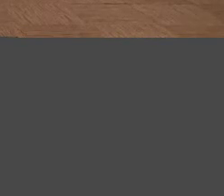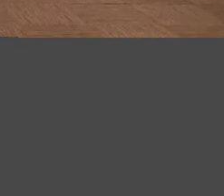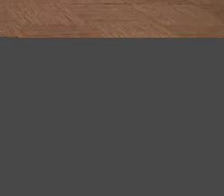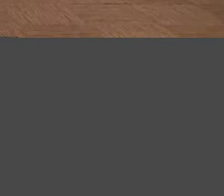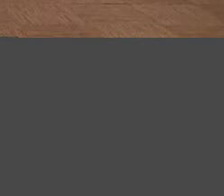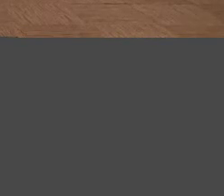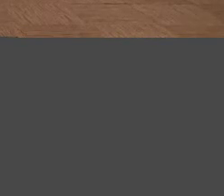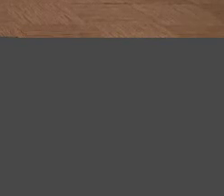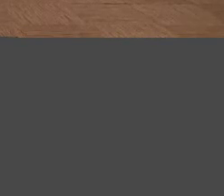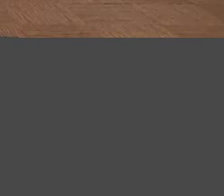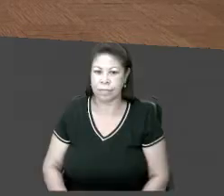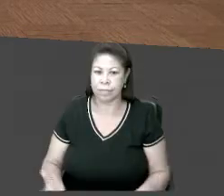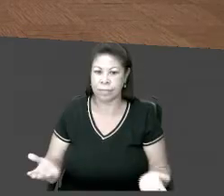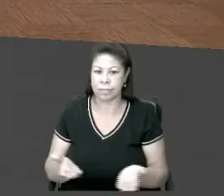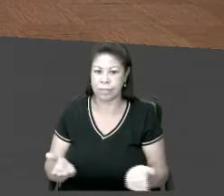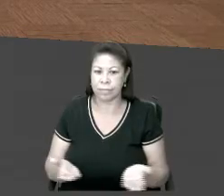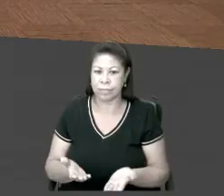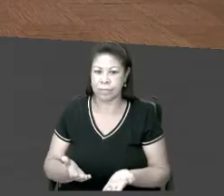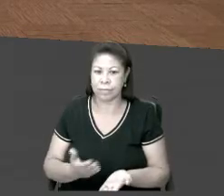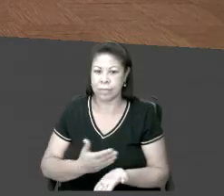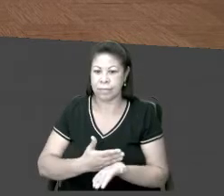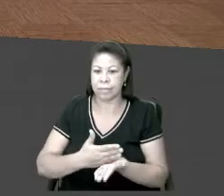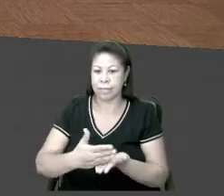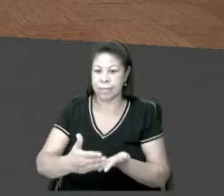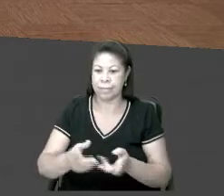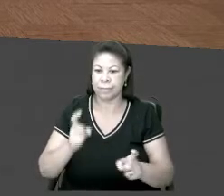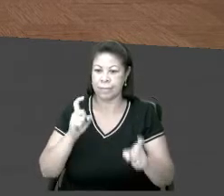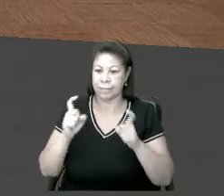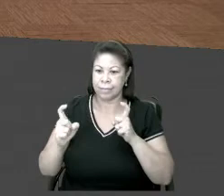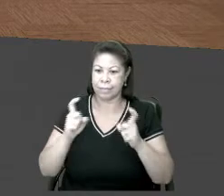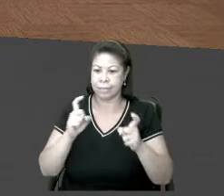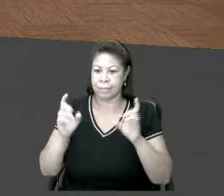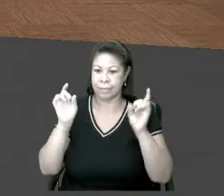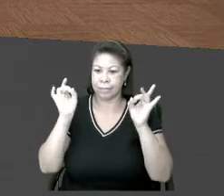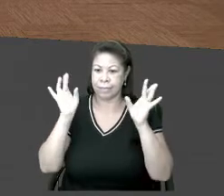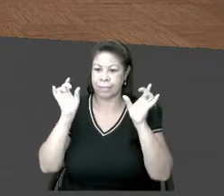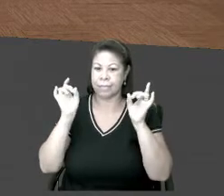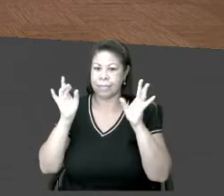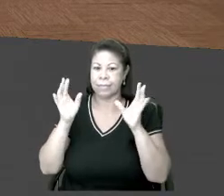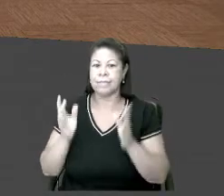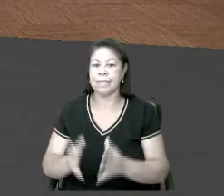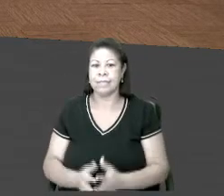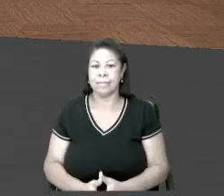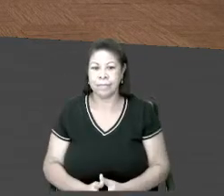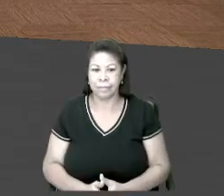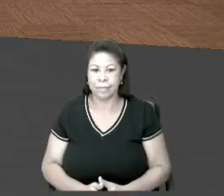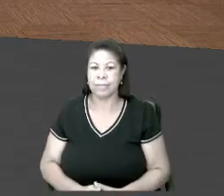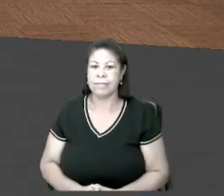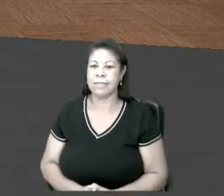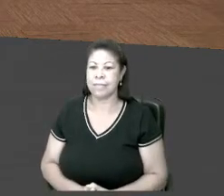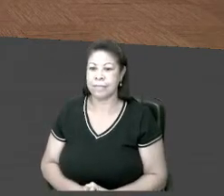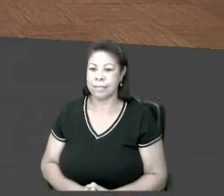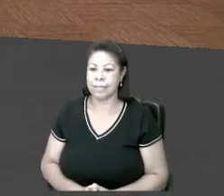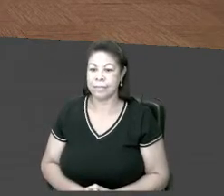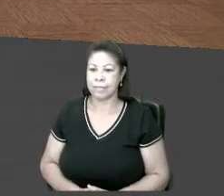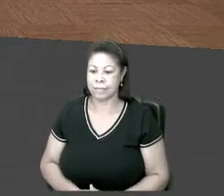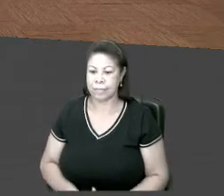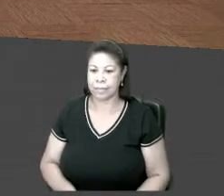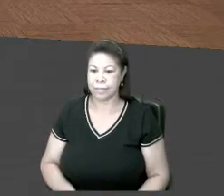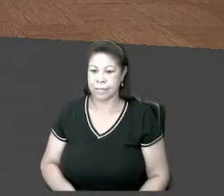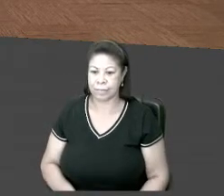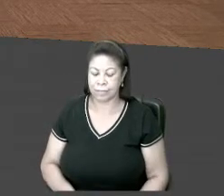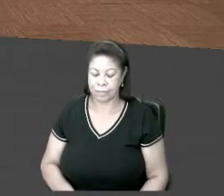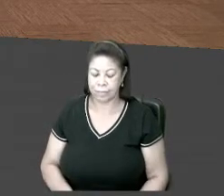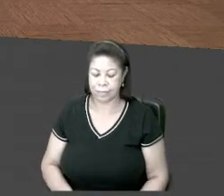reunidos para realizar a audiência pública para a apresentação do relatório detalhado do terceiro quadrimestre de